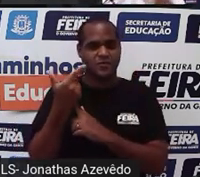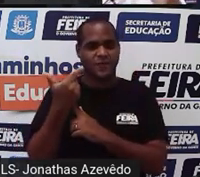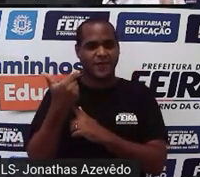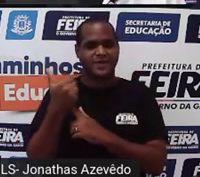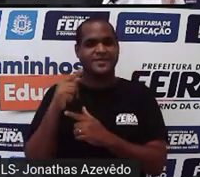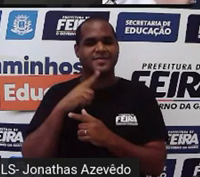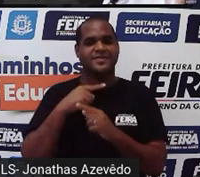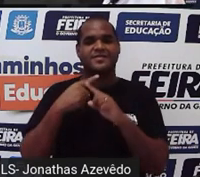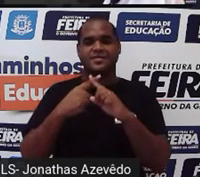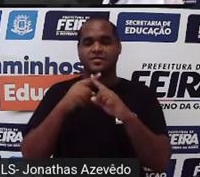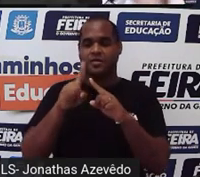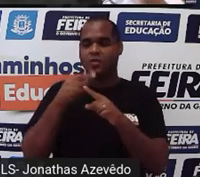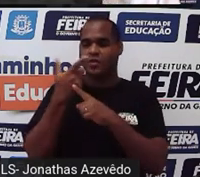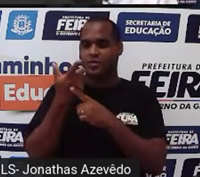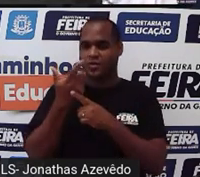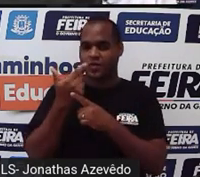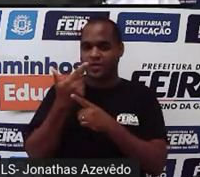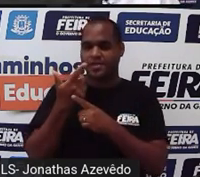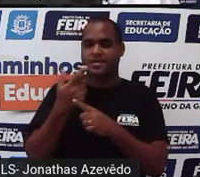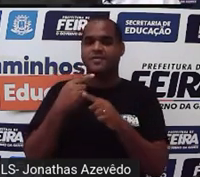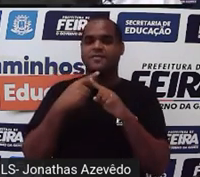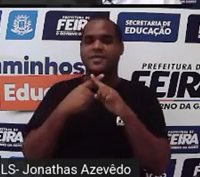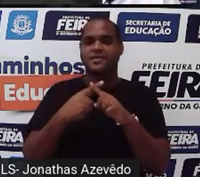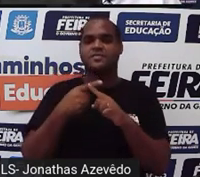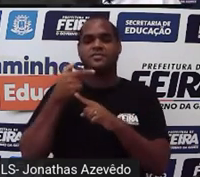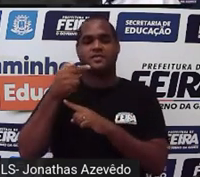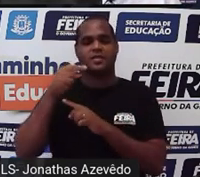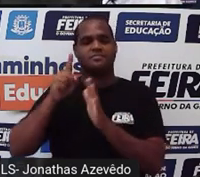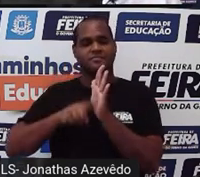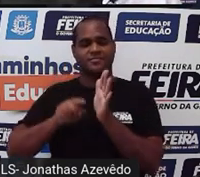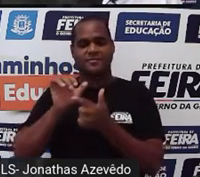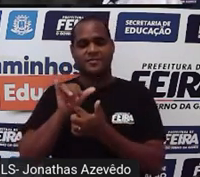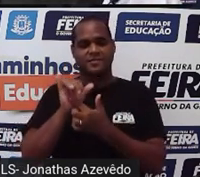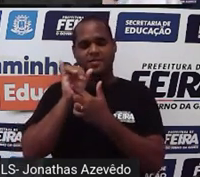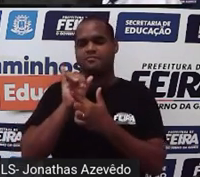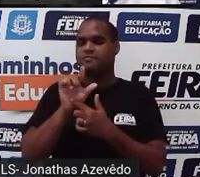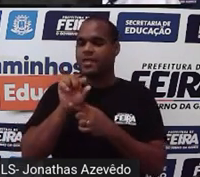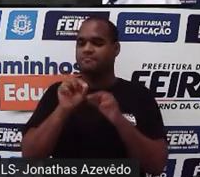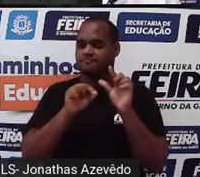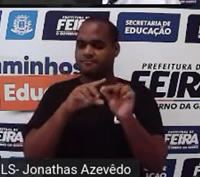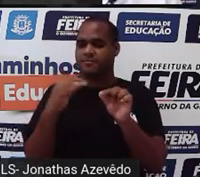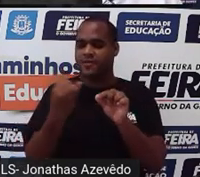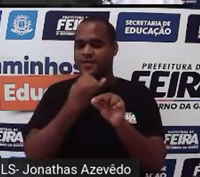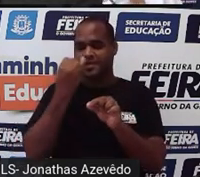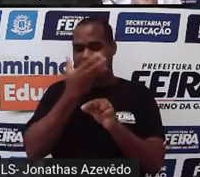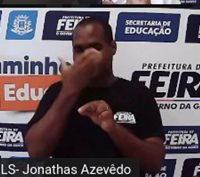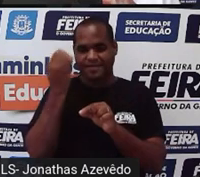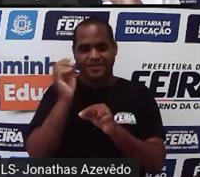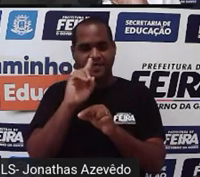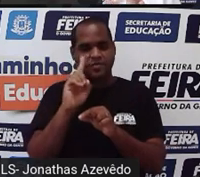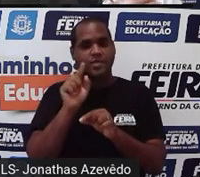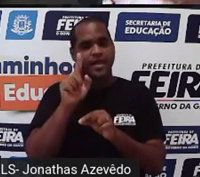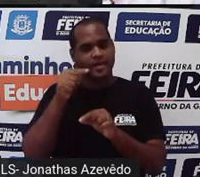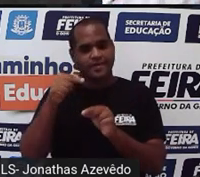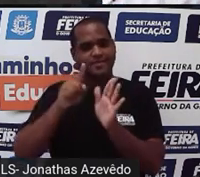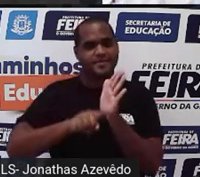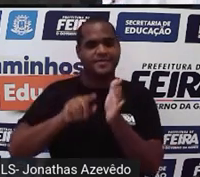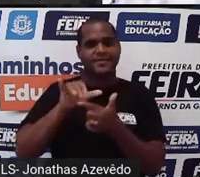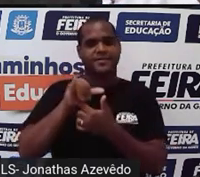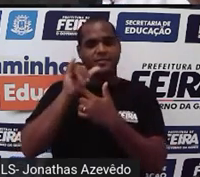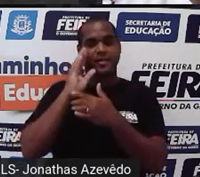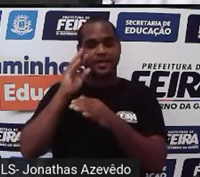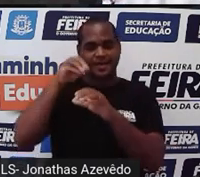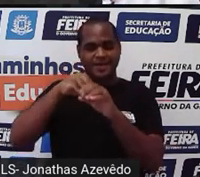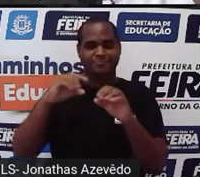vezes x vai ficar 12 vezes 7 - Y detalhe que eu não posso esquecer esse 7 -